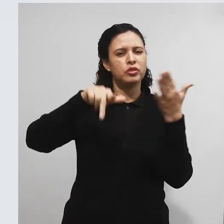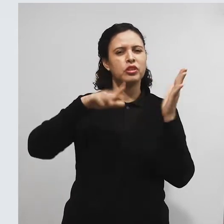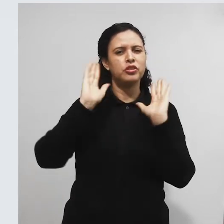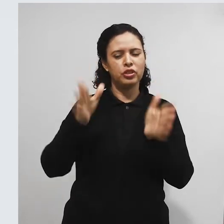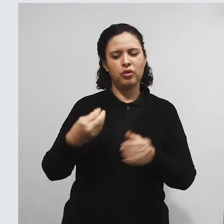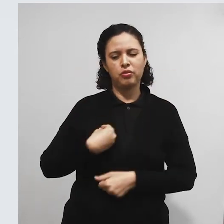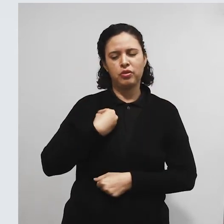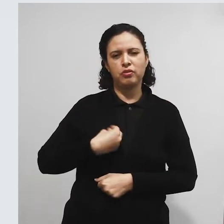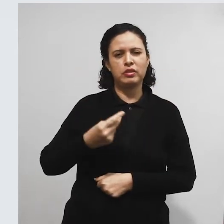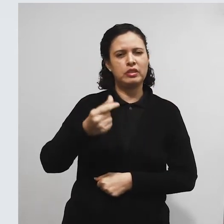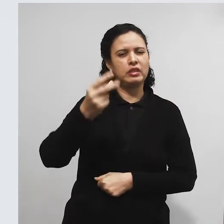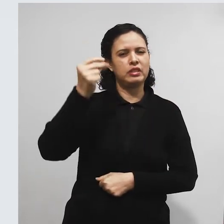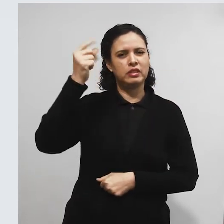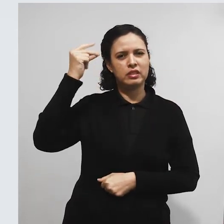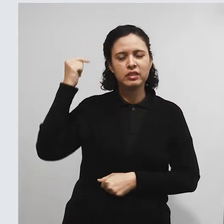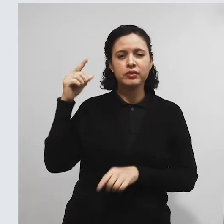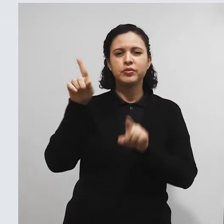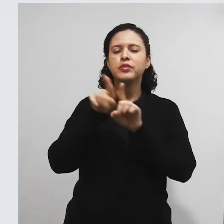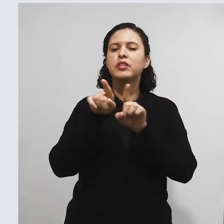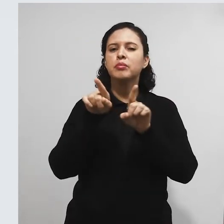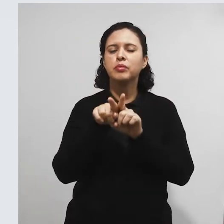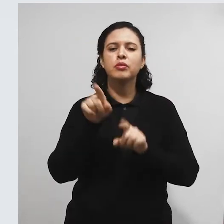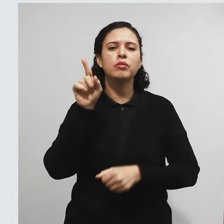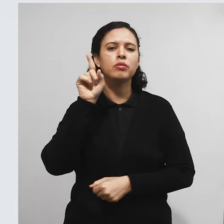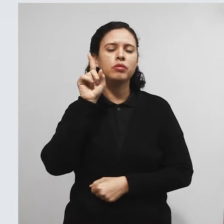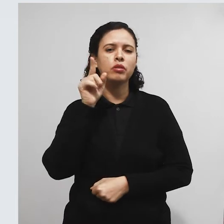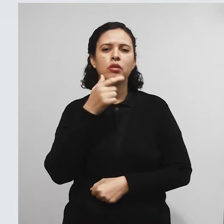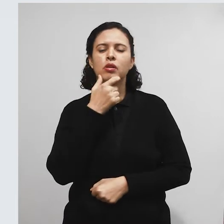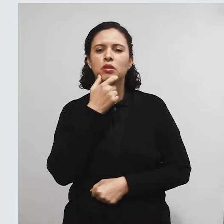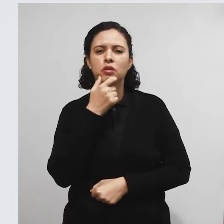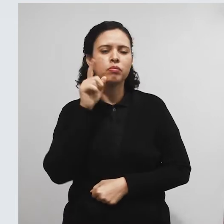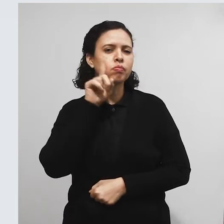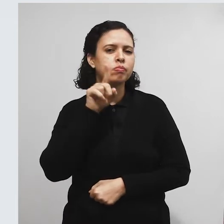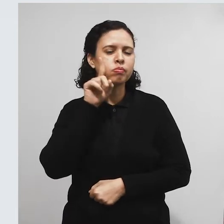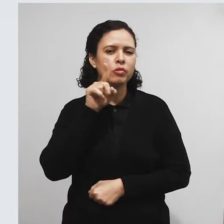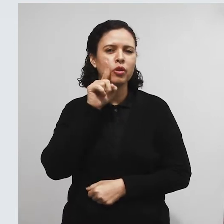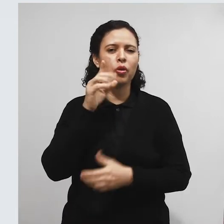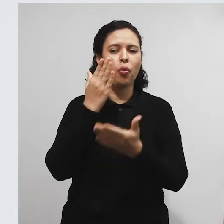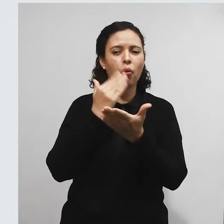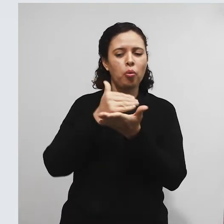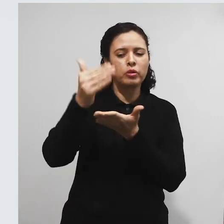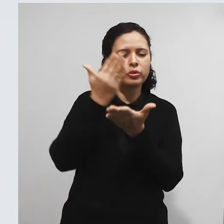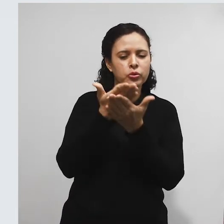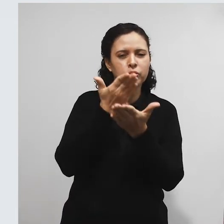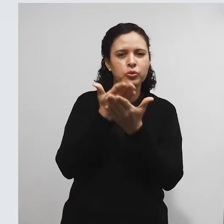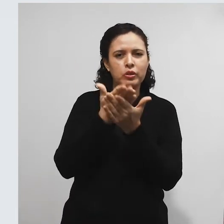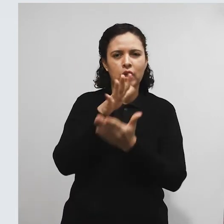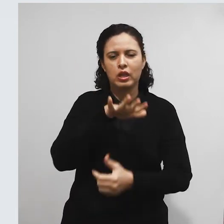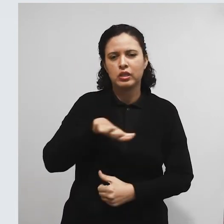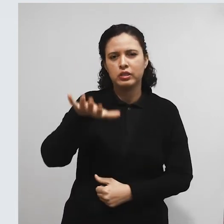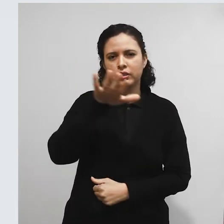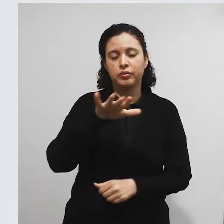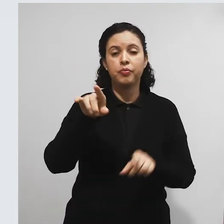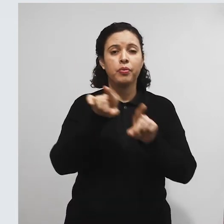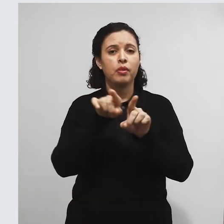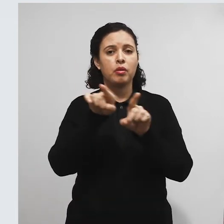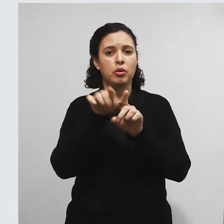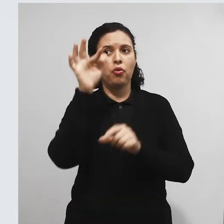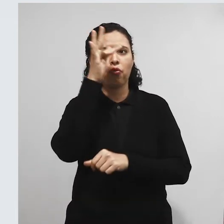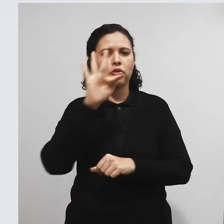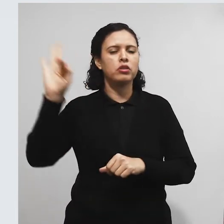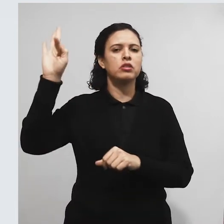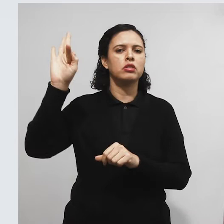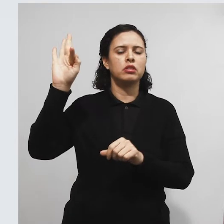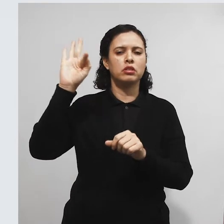nessas ilhas, os ingleses começaram a estudar aquela região. Os franceses começaram a